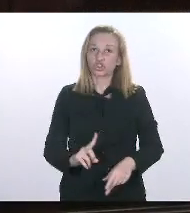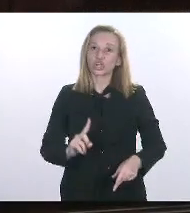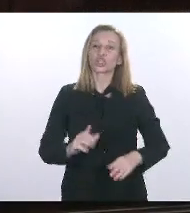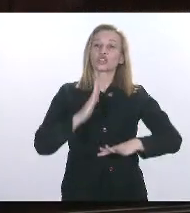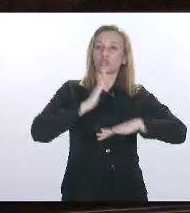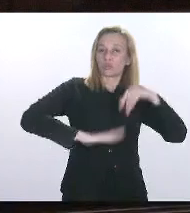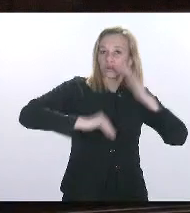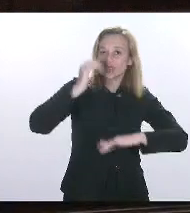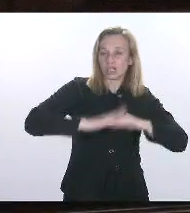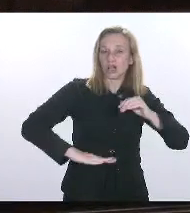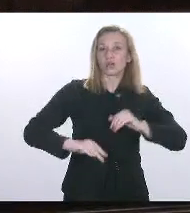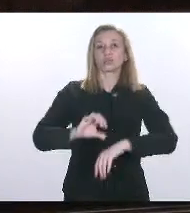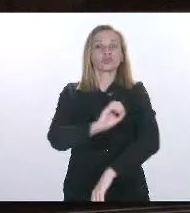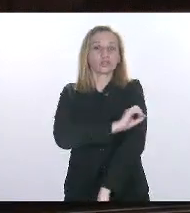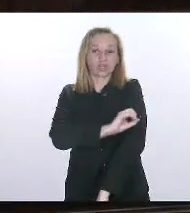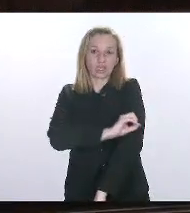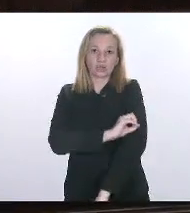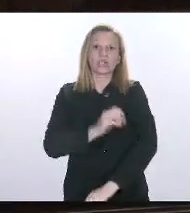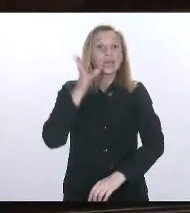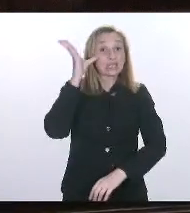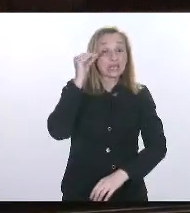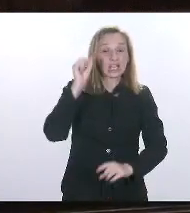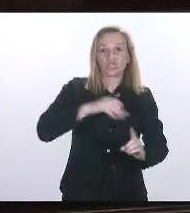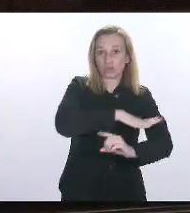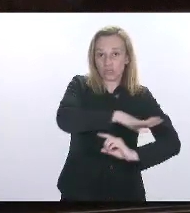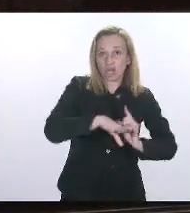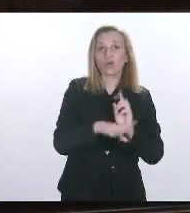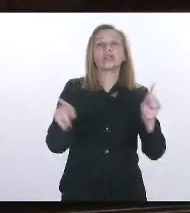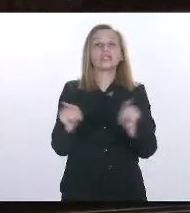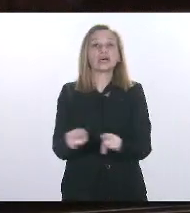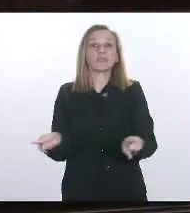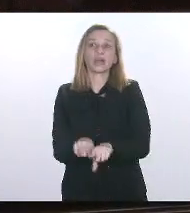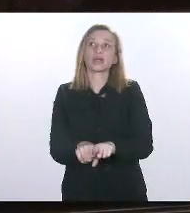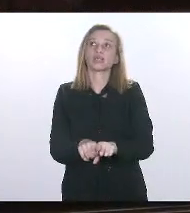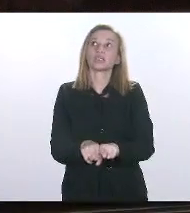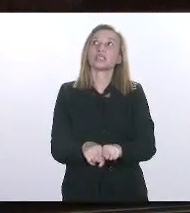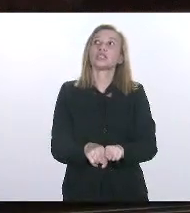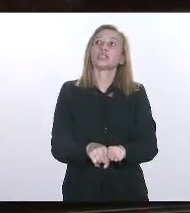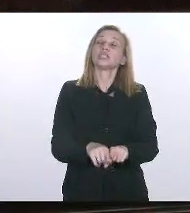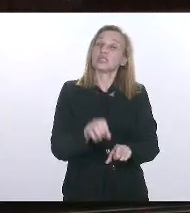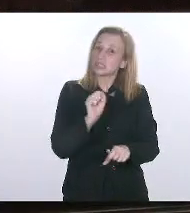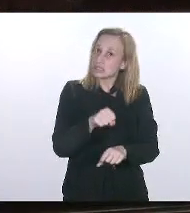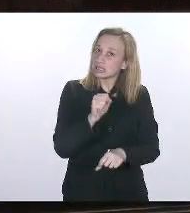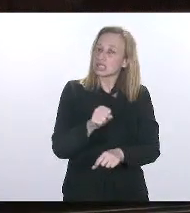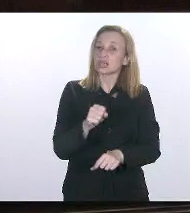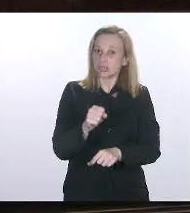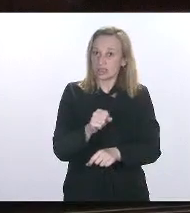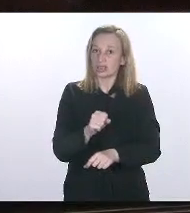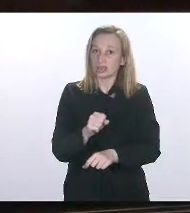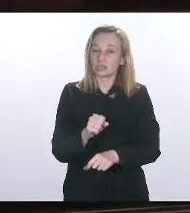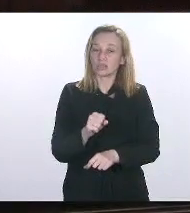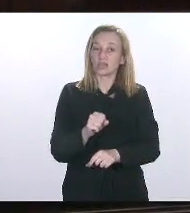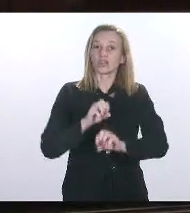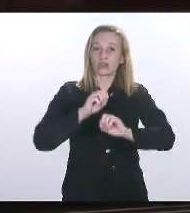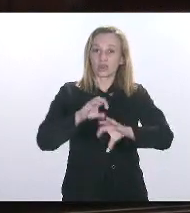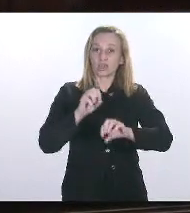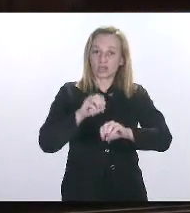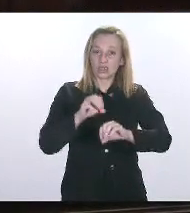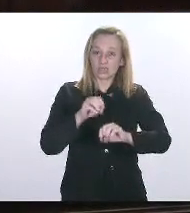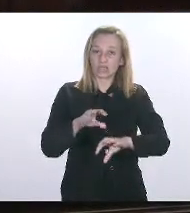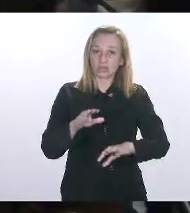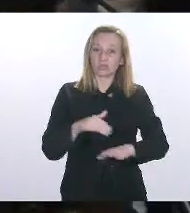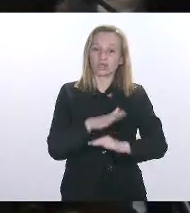infantil por uma questão de interesse social e também garantindo, sim, a universalidade do ensino. Obrigado,